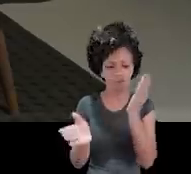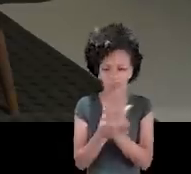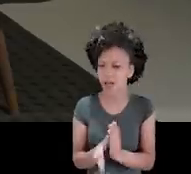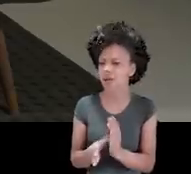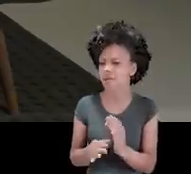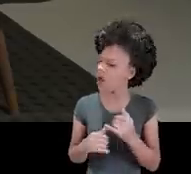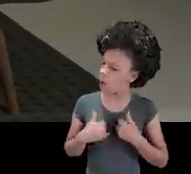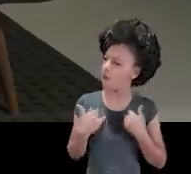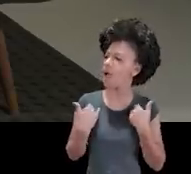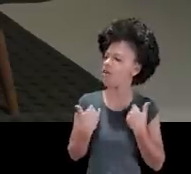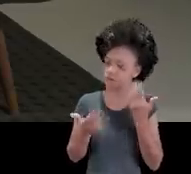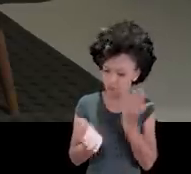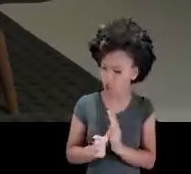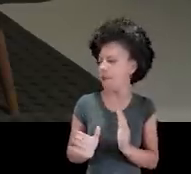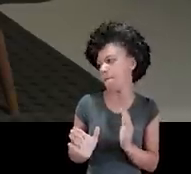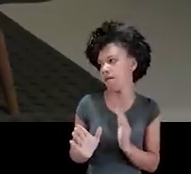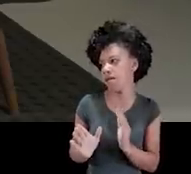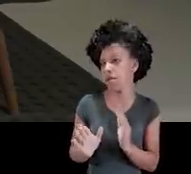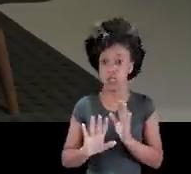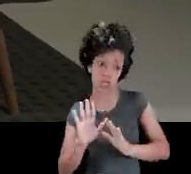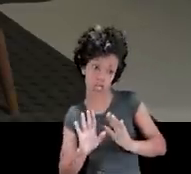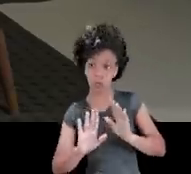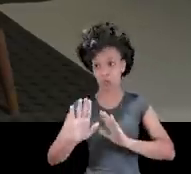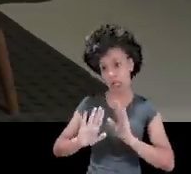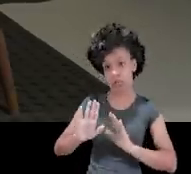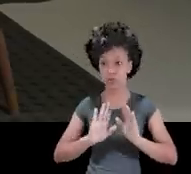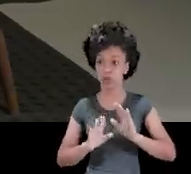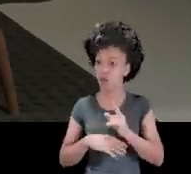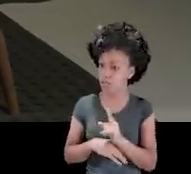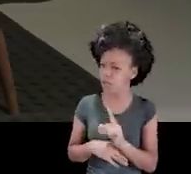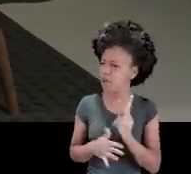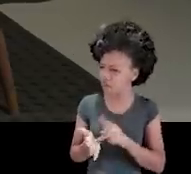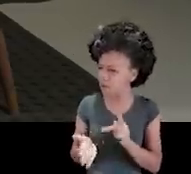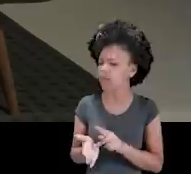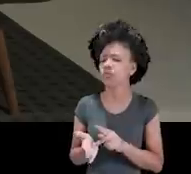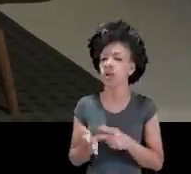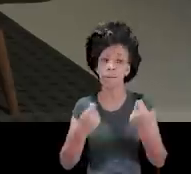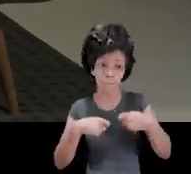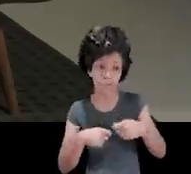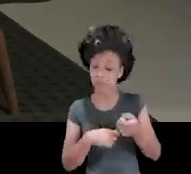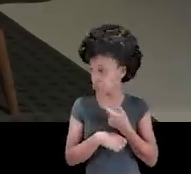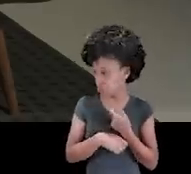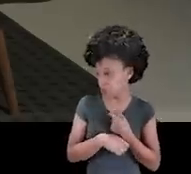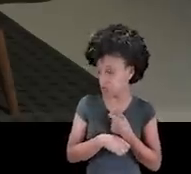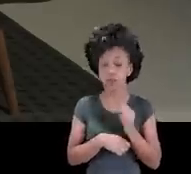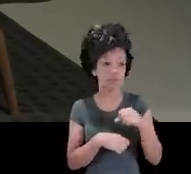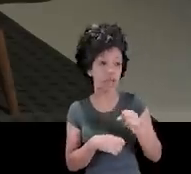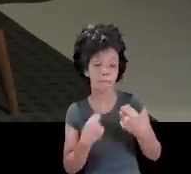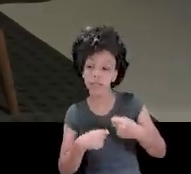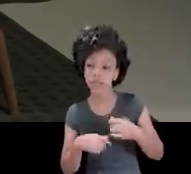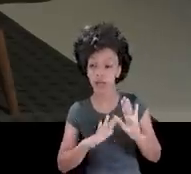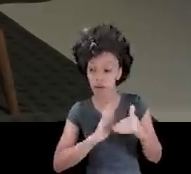vai quebrar teu ego. Exatamente. A comédia vai quebrar esse cuidado, cuidado. Não, a gente vai falar as verdades. Precisamos do comédia. Porra, precisa. É. Porque quanto